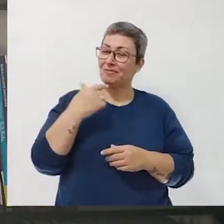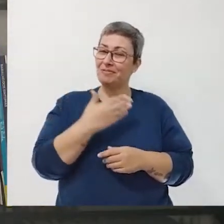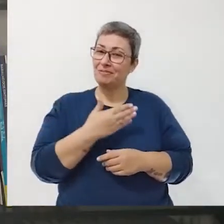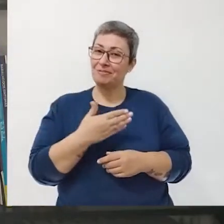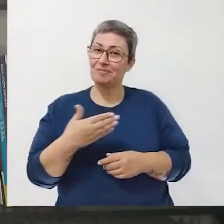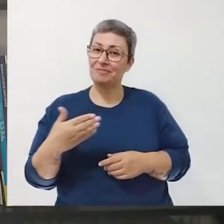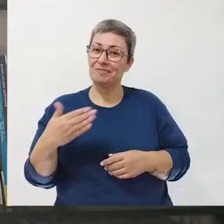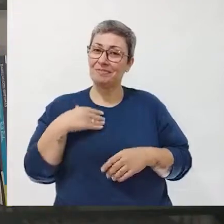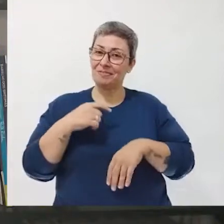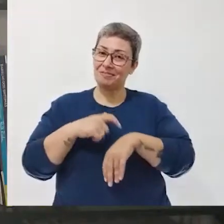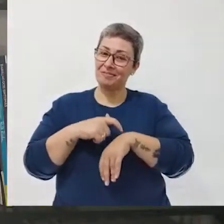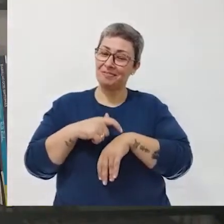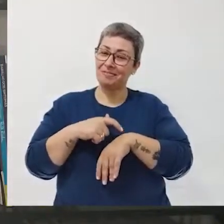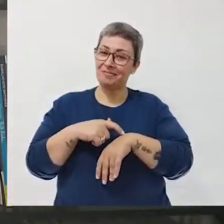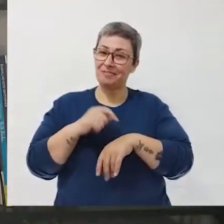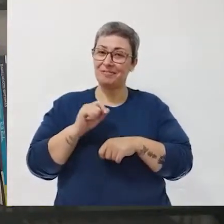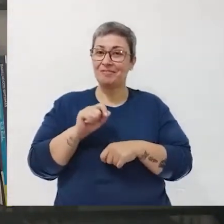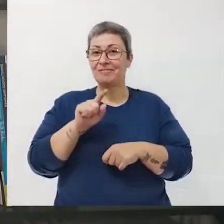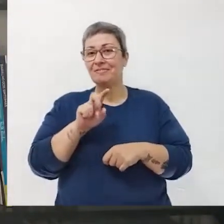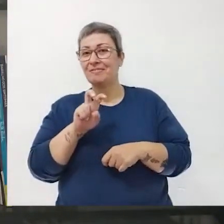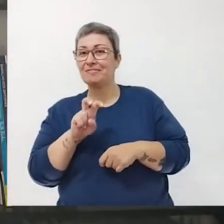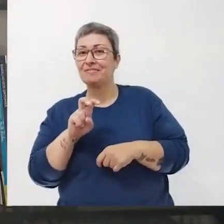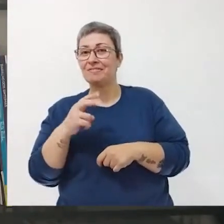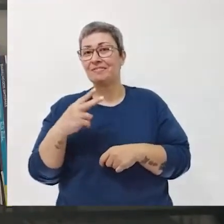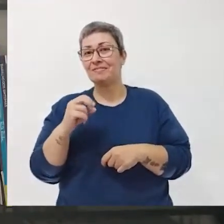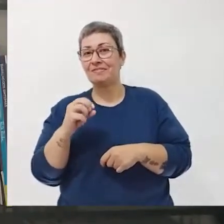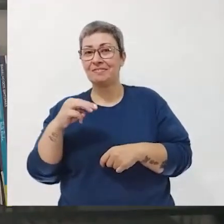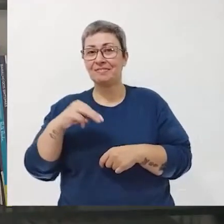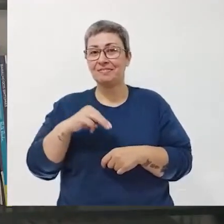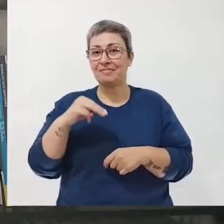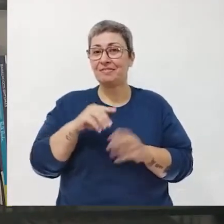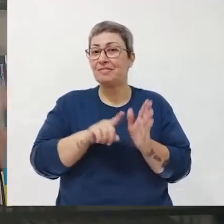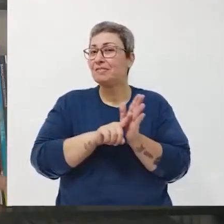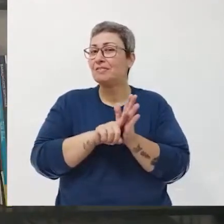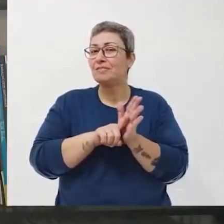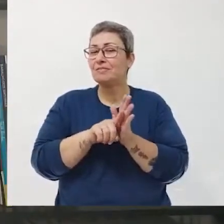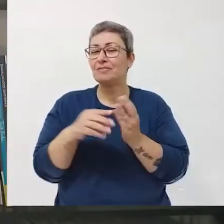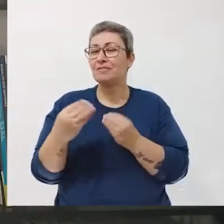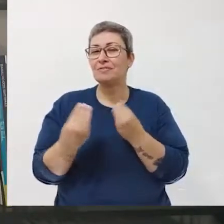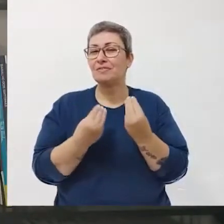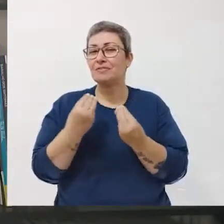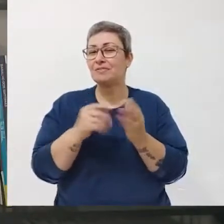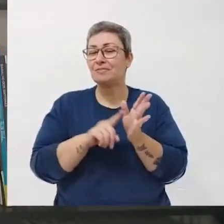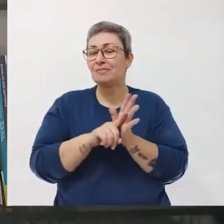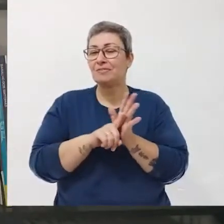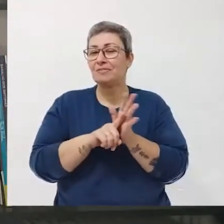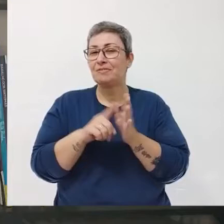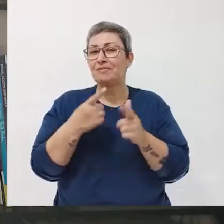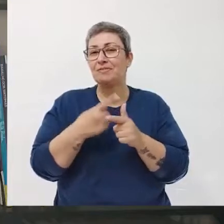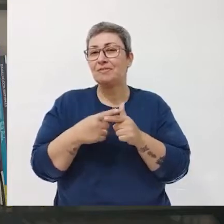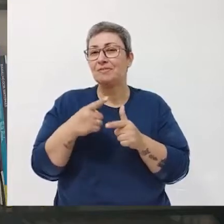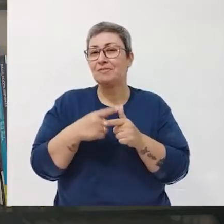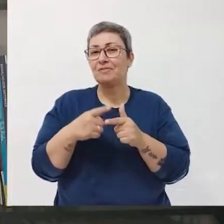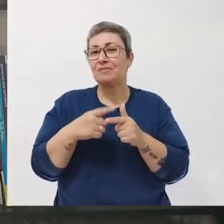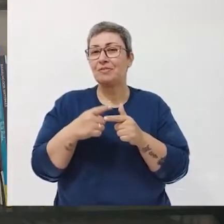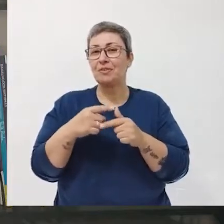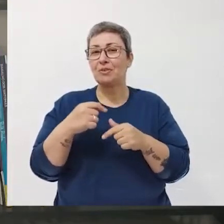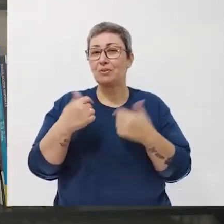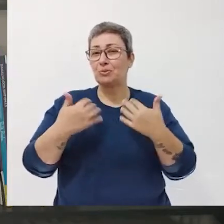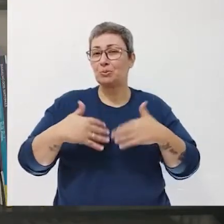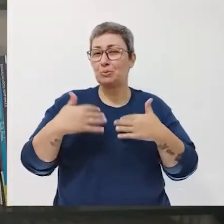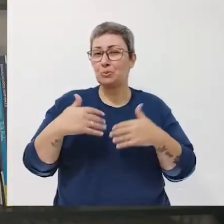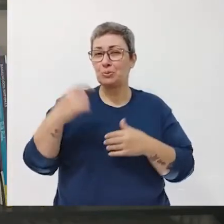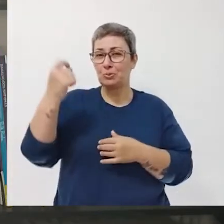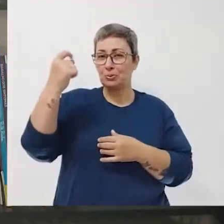dias? Guardar um tempinho? Lembra? 15, 20 minutos? E a pesquisa? Como é que foi pesquisar os problemas que o excesso de sol